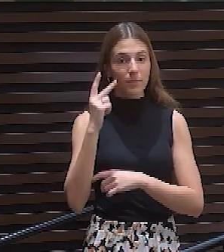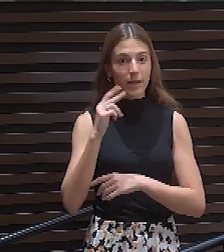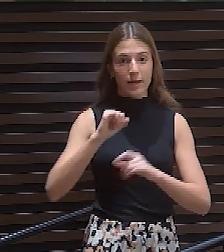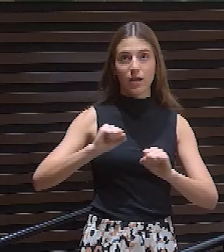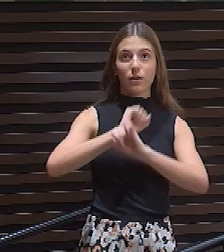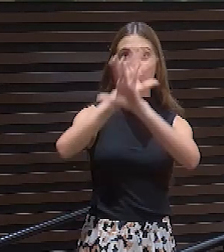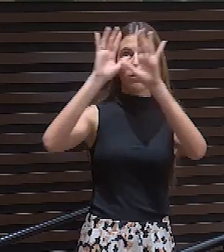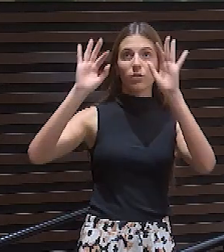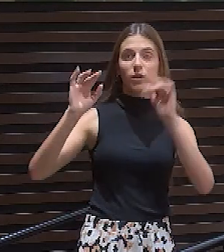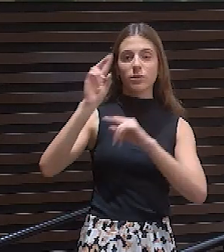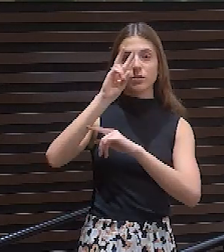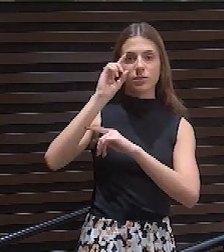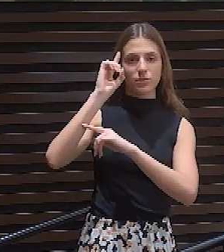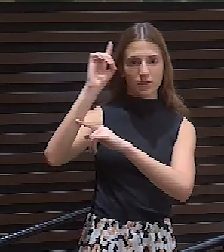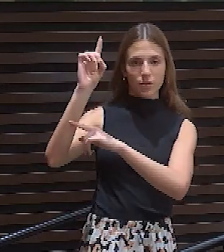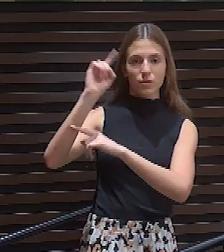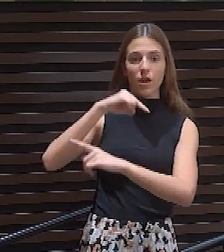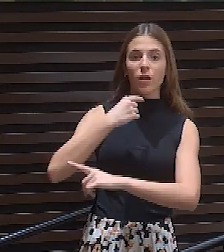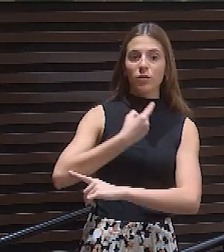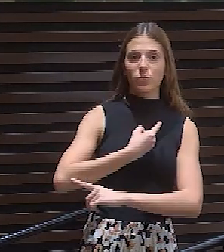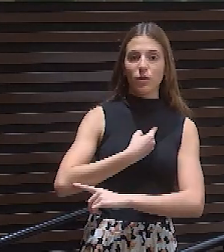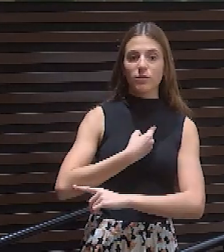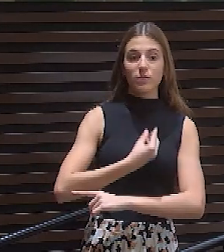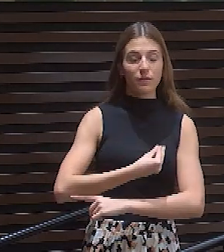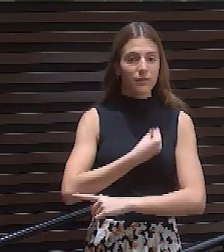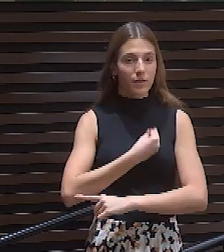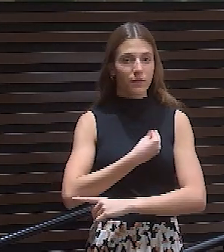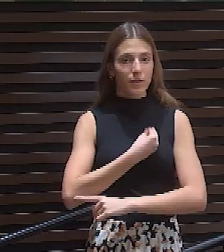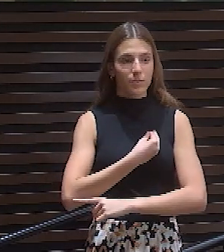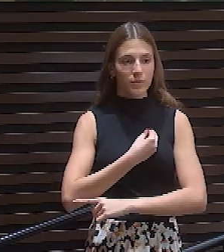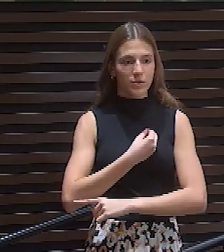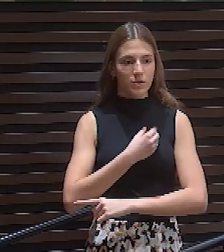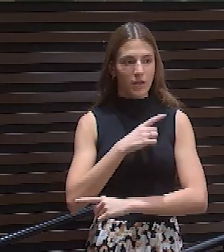andemos nós em novidade de vida.